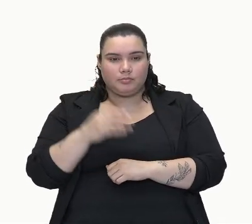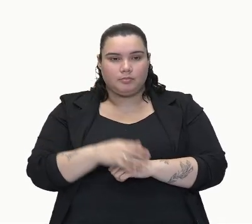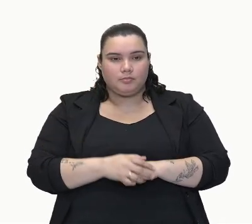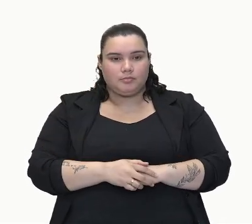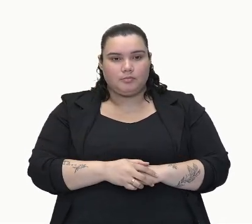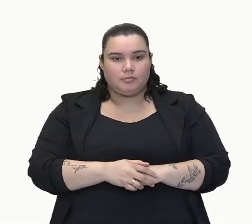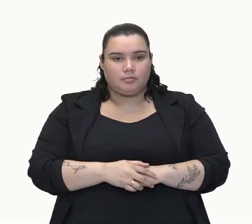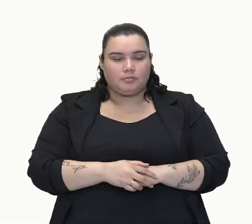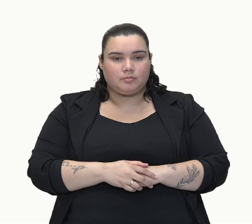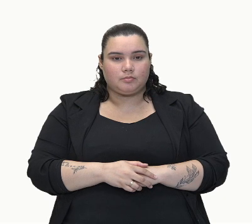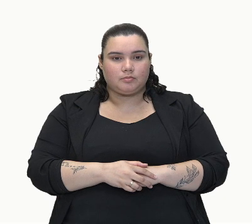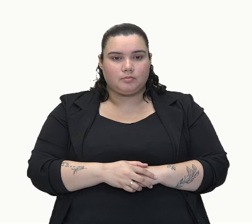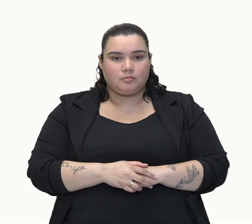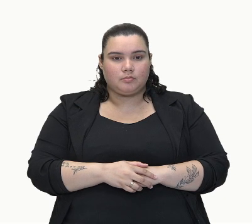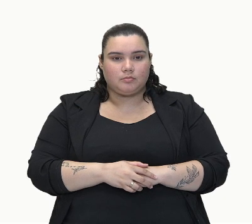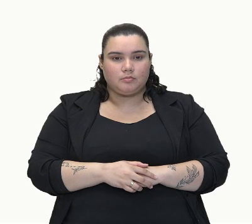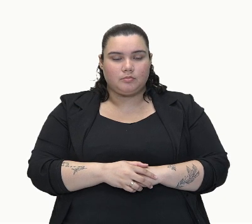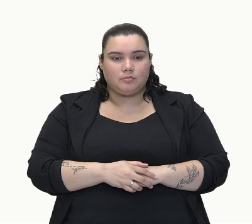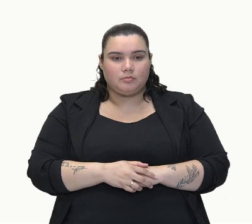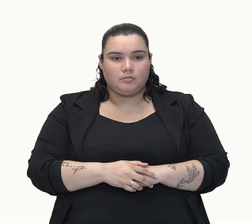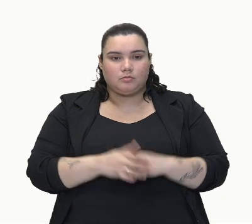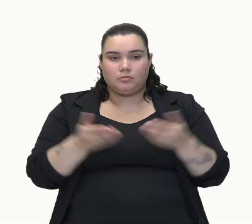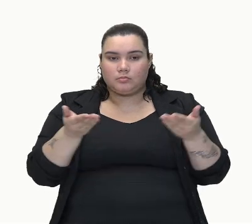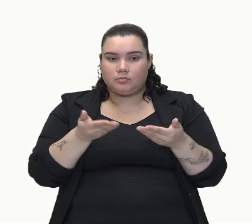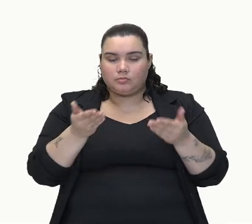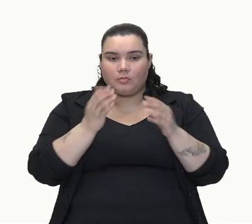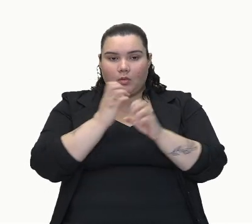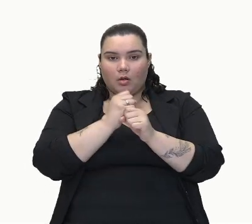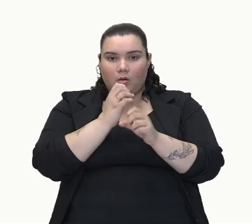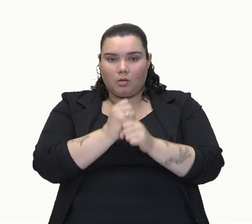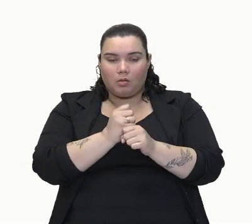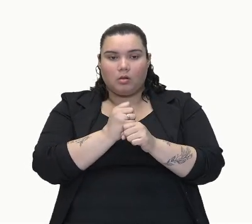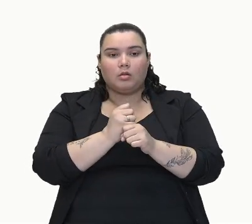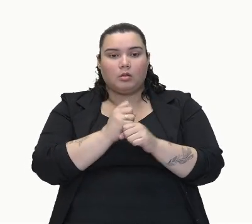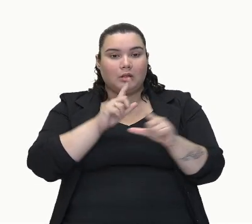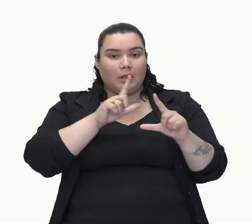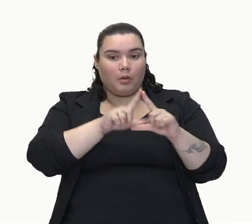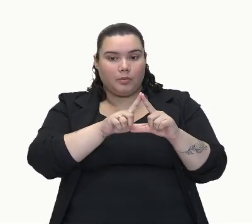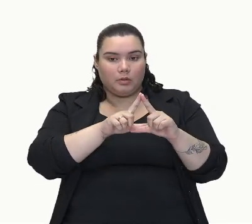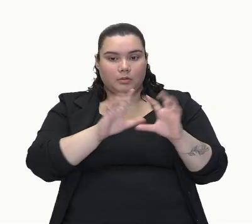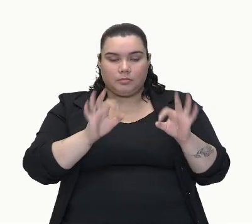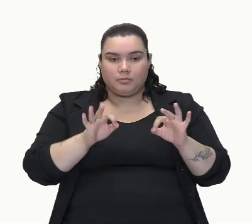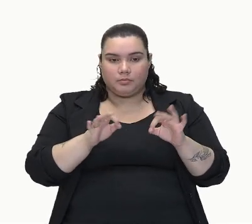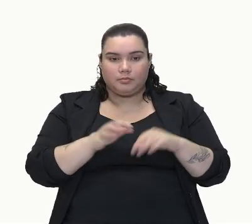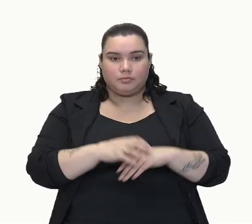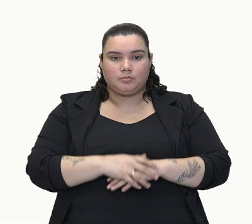zeros. E agora a gente calcula o valor de delta.